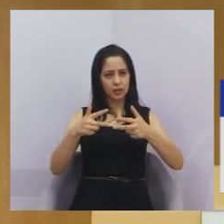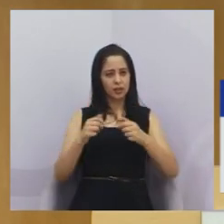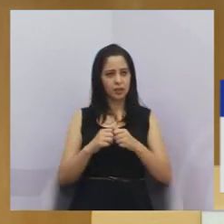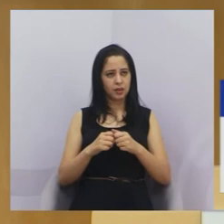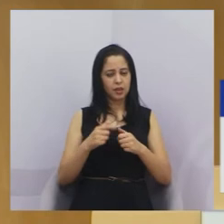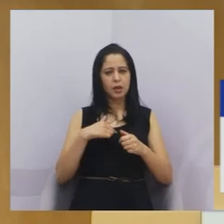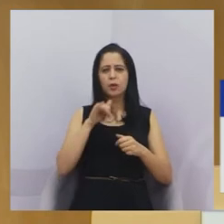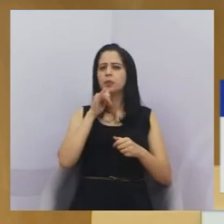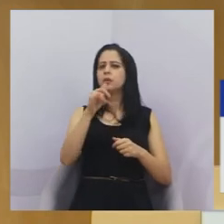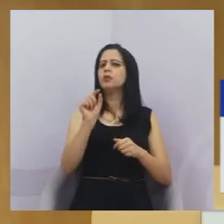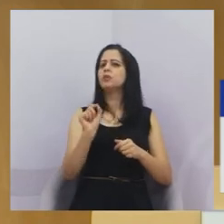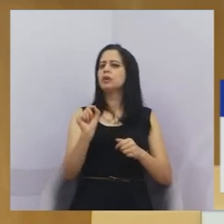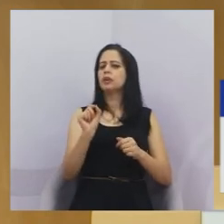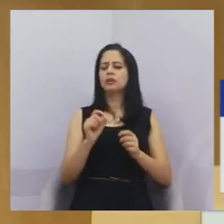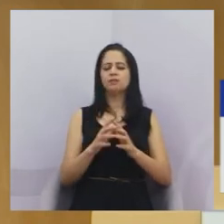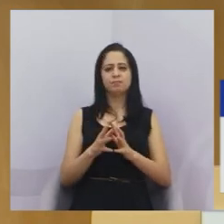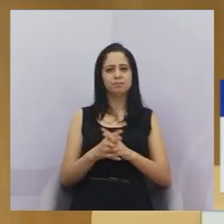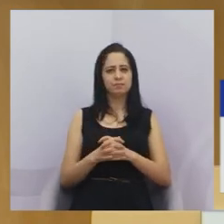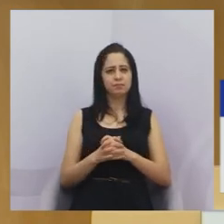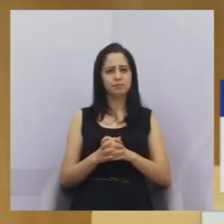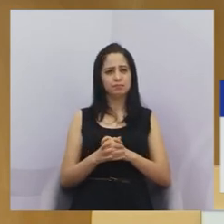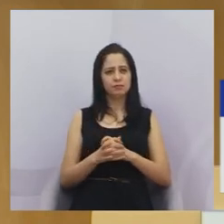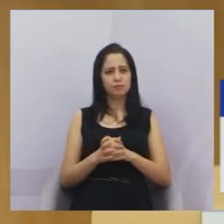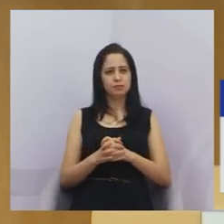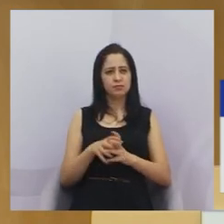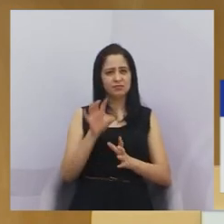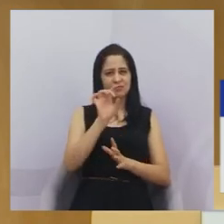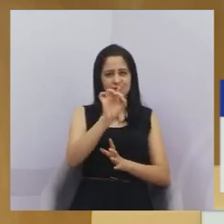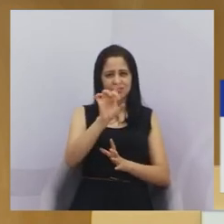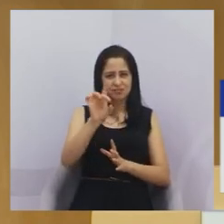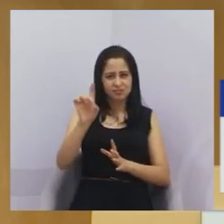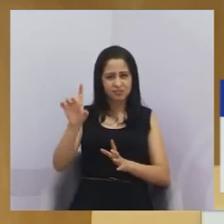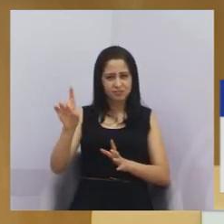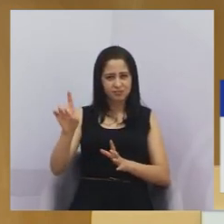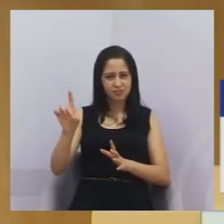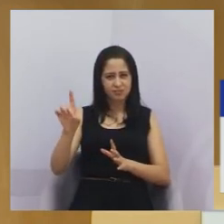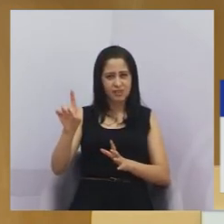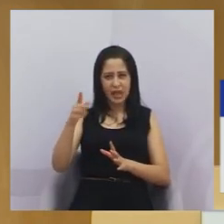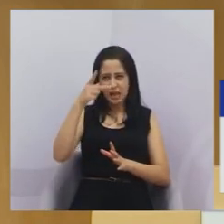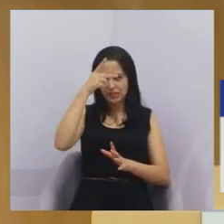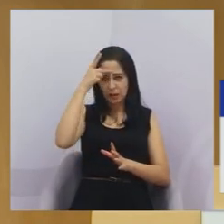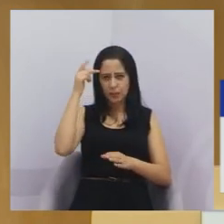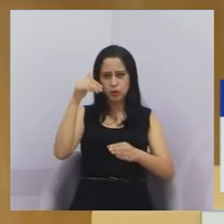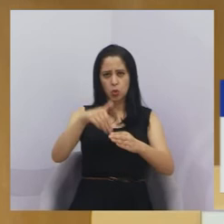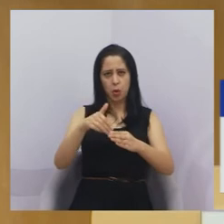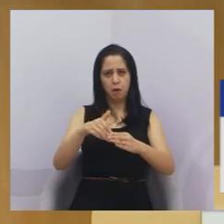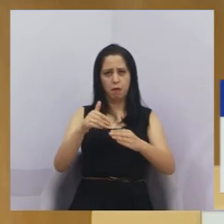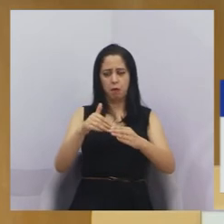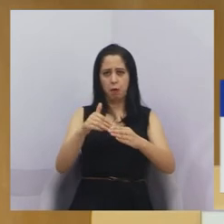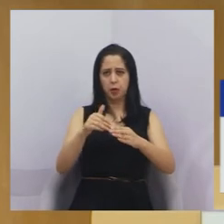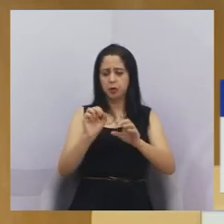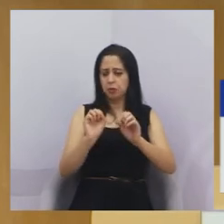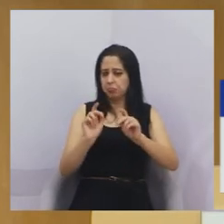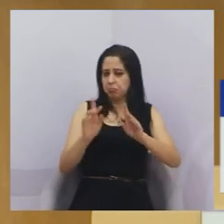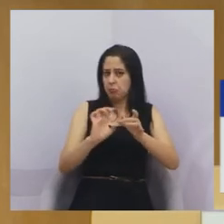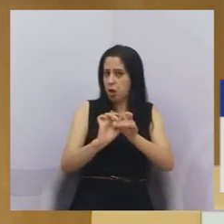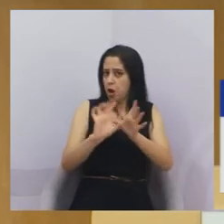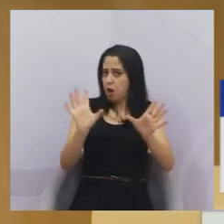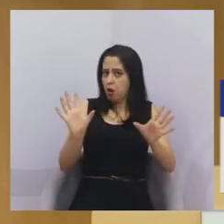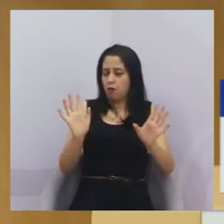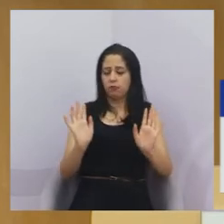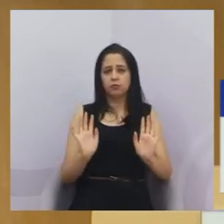E vou dizer para vocês, cada um vota do jeito que achar melhor. Por